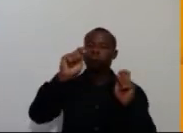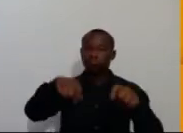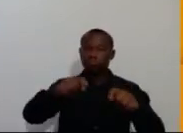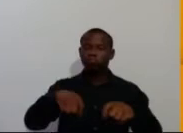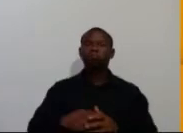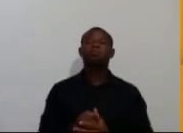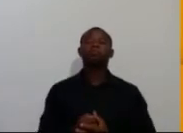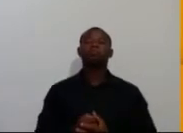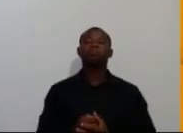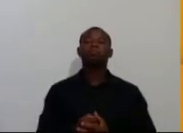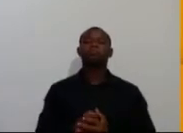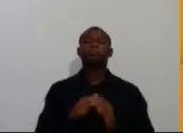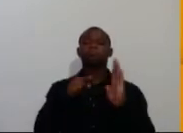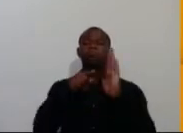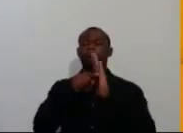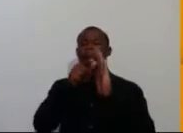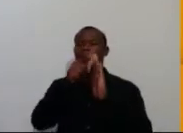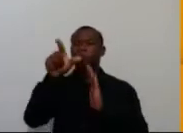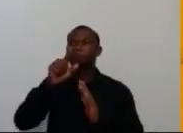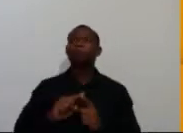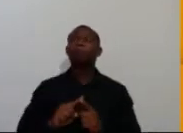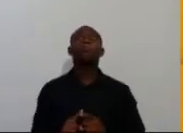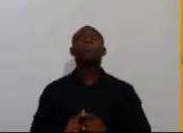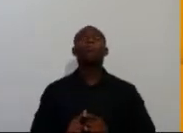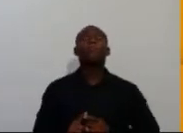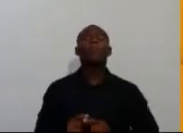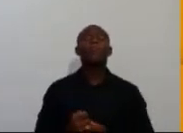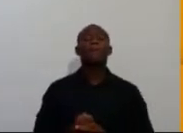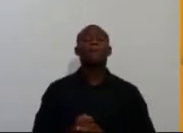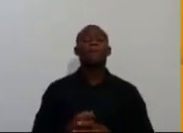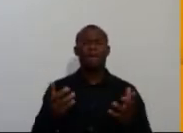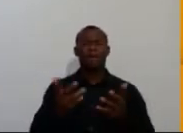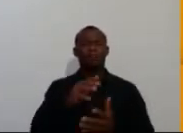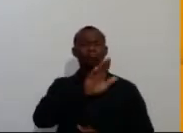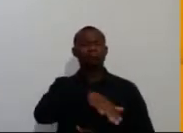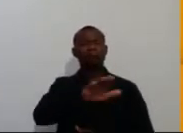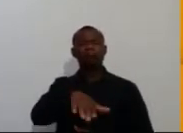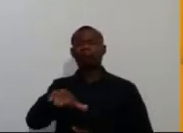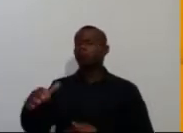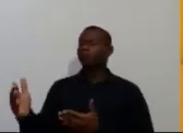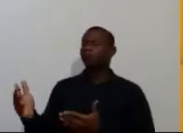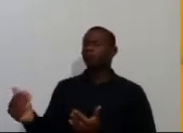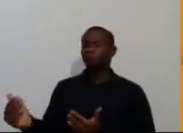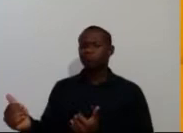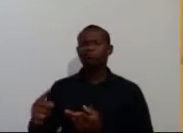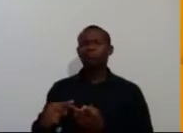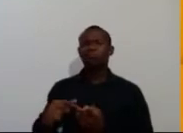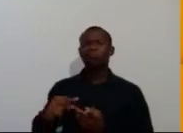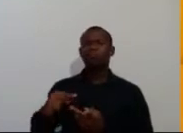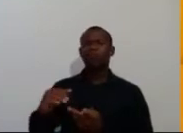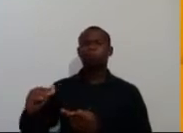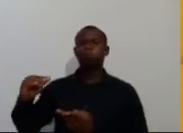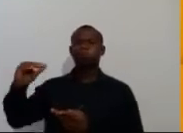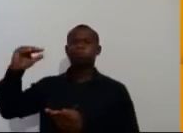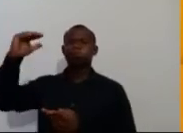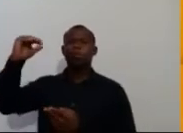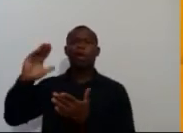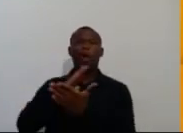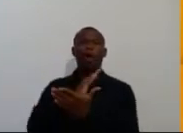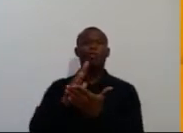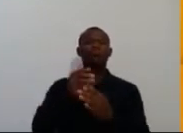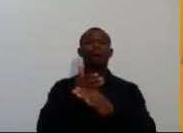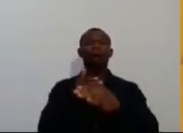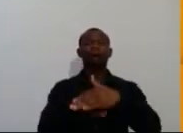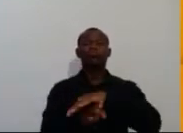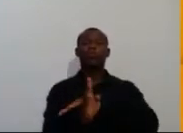Essa situação das crianças e dos jovens hoje em dia, que ficam com fone de ouvido, ouvindo música,